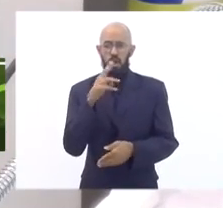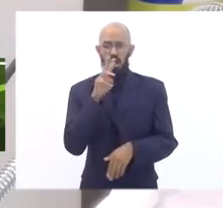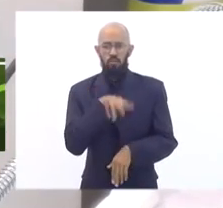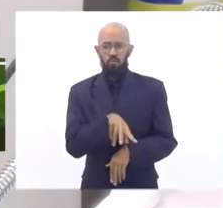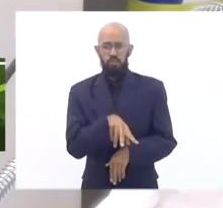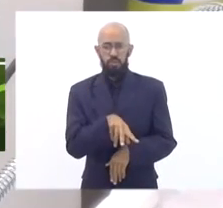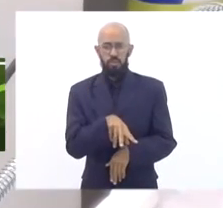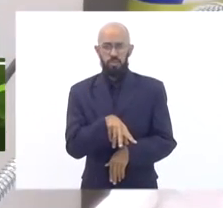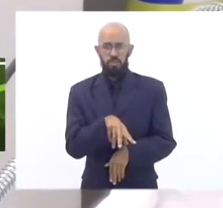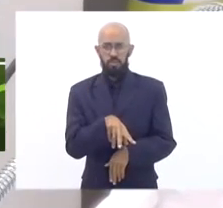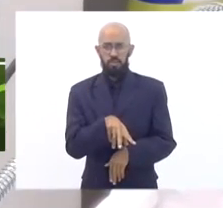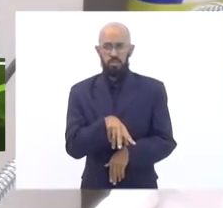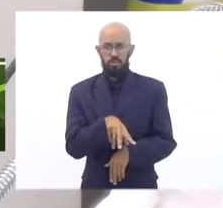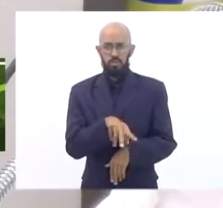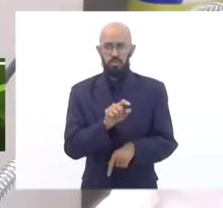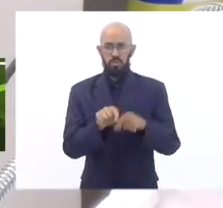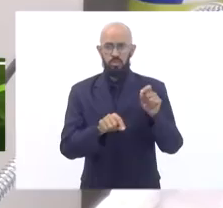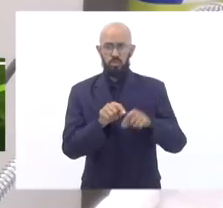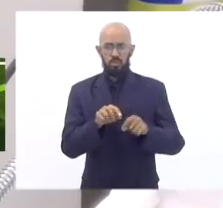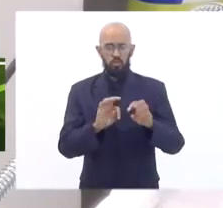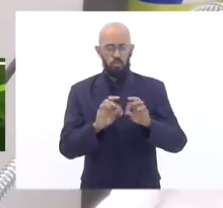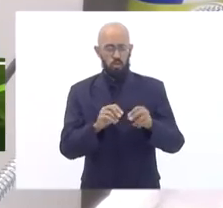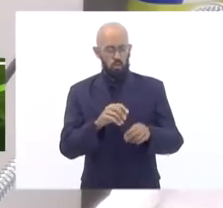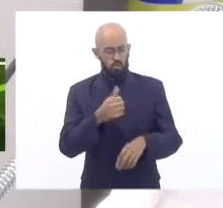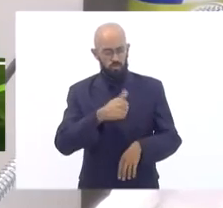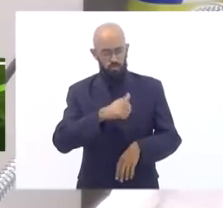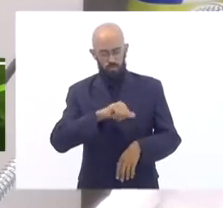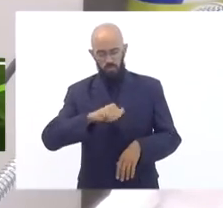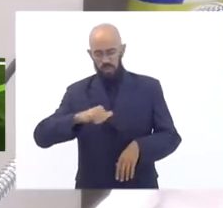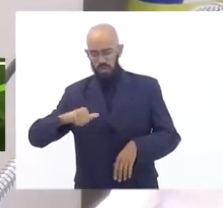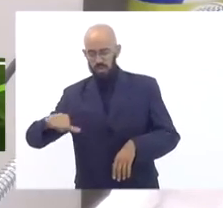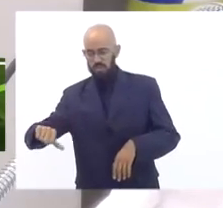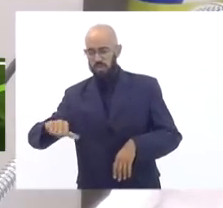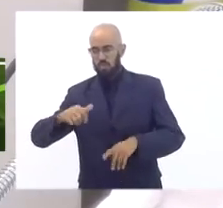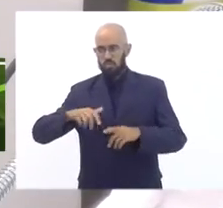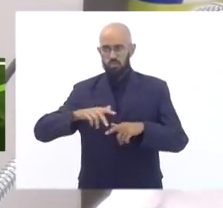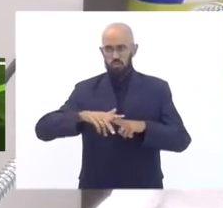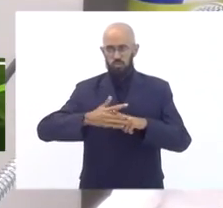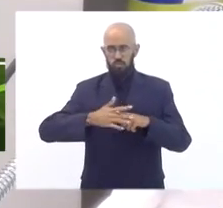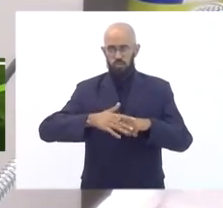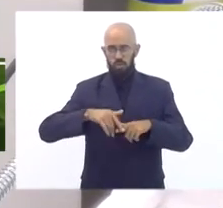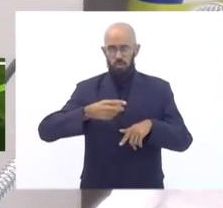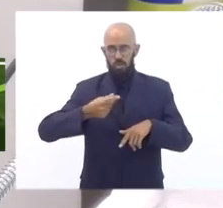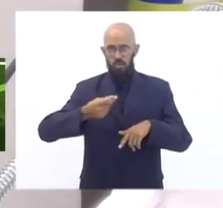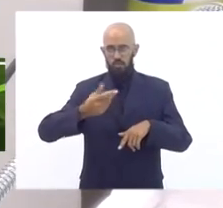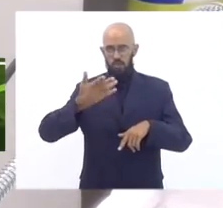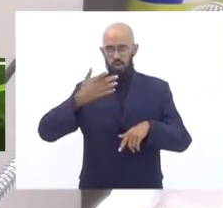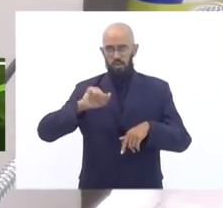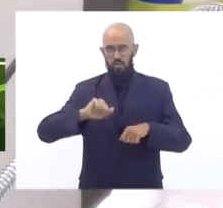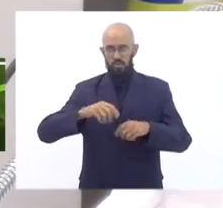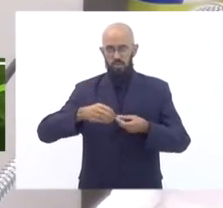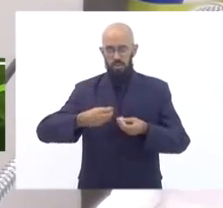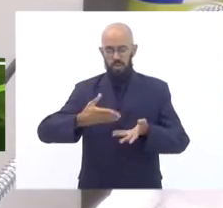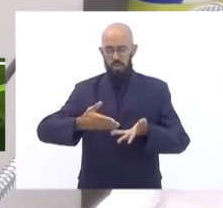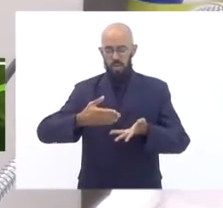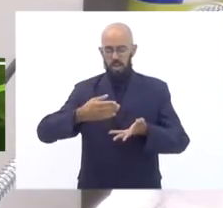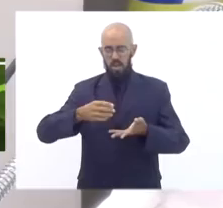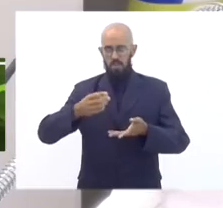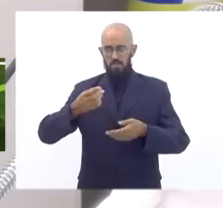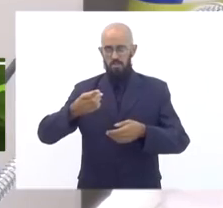todos vocês fizeram uma avaliação dos aumentos que são dados para as